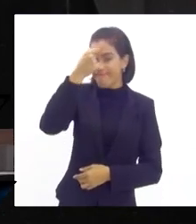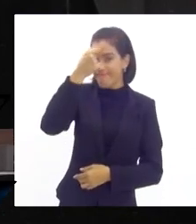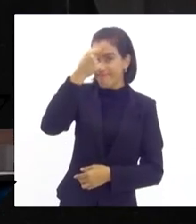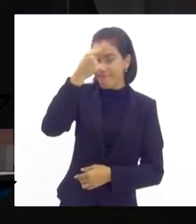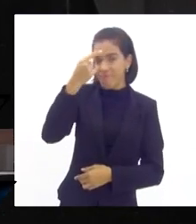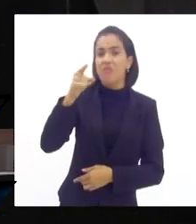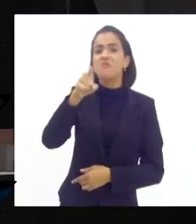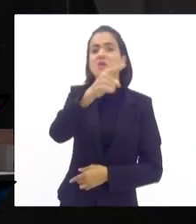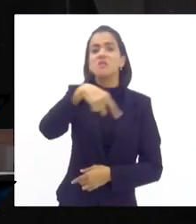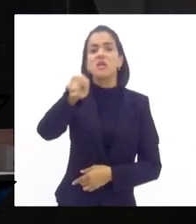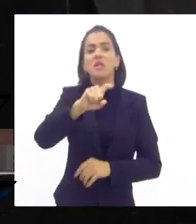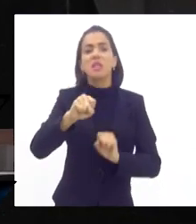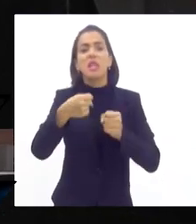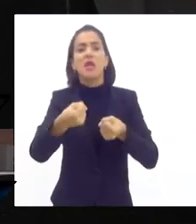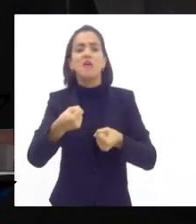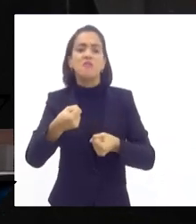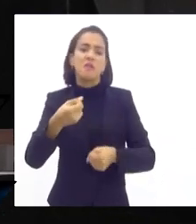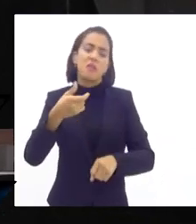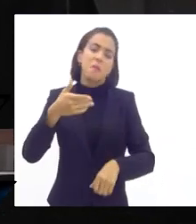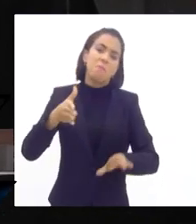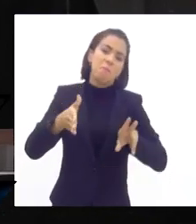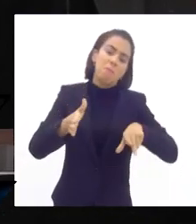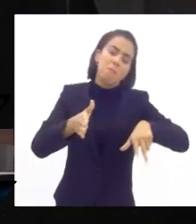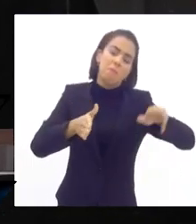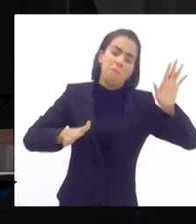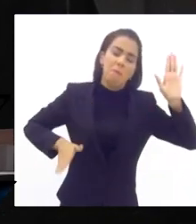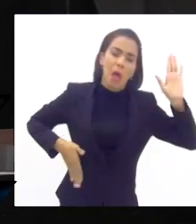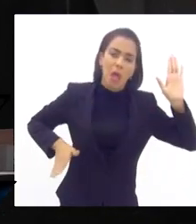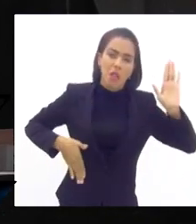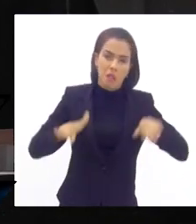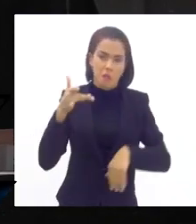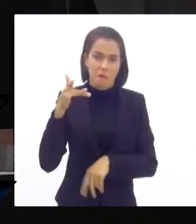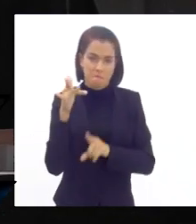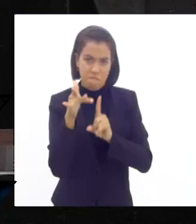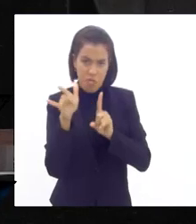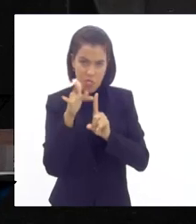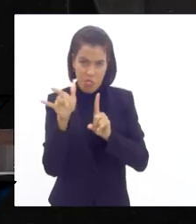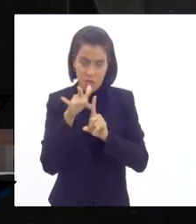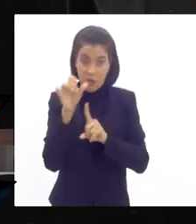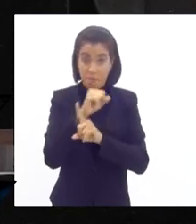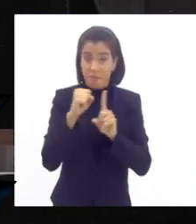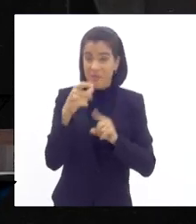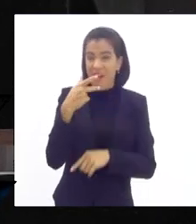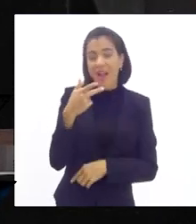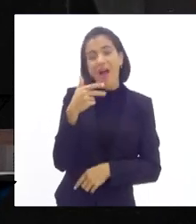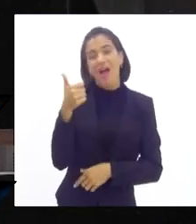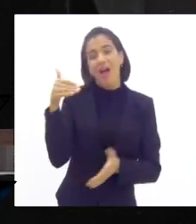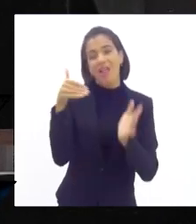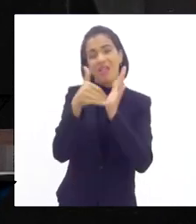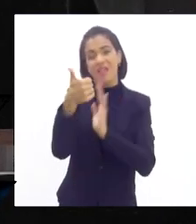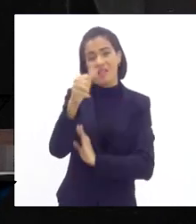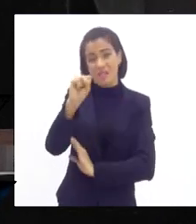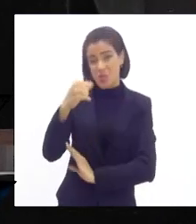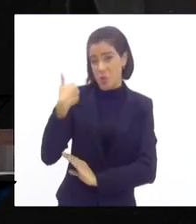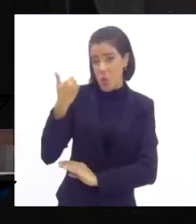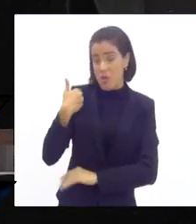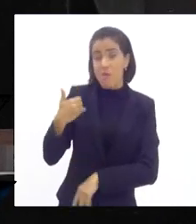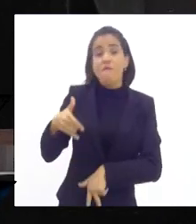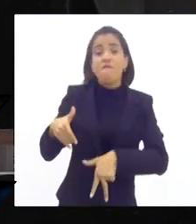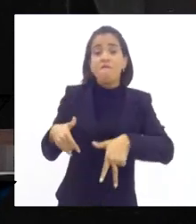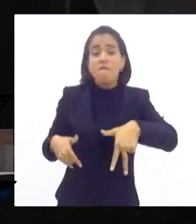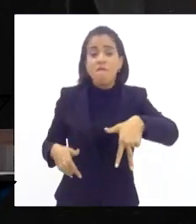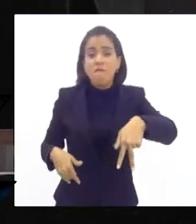que defendem aí o bandido é vítima da sociedade vocês alegam que até os 18 anos um vagabundo